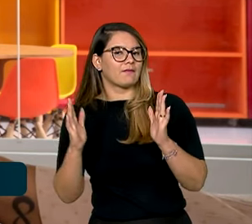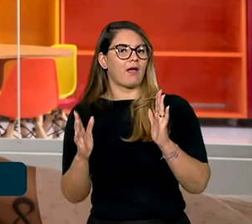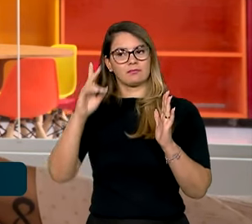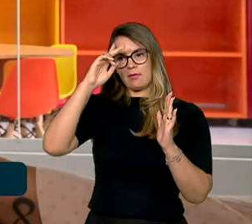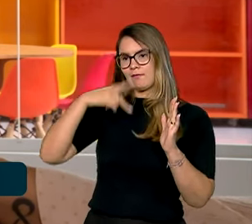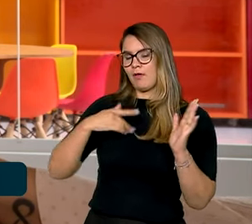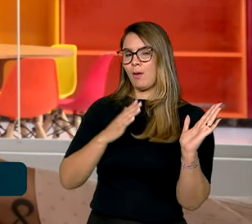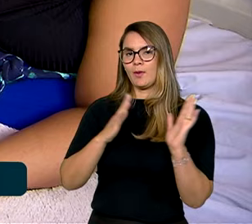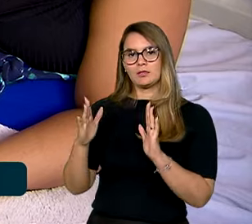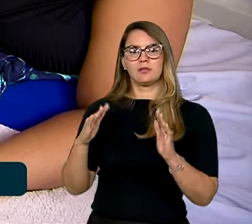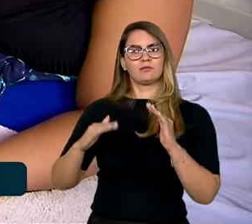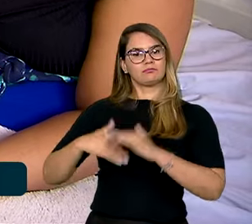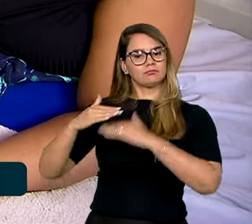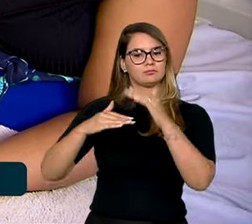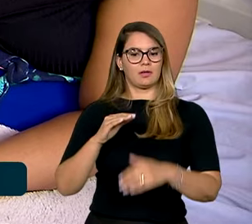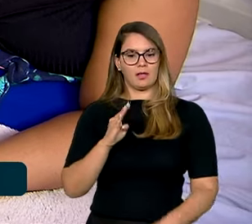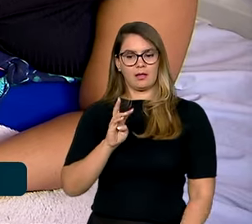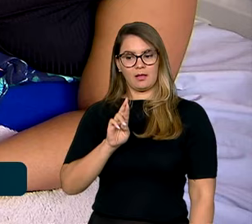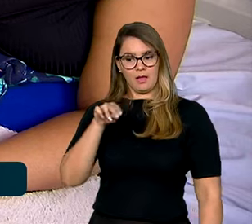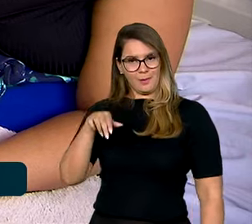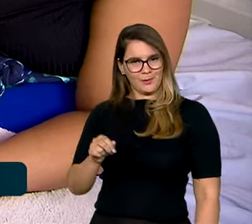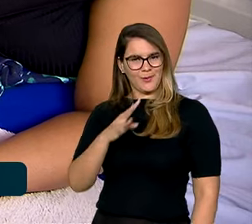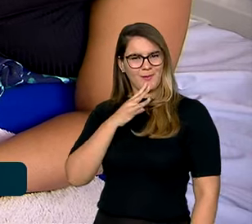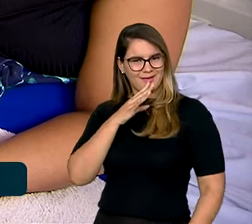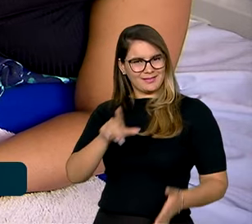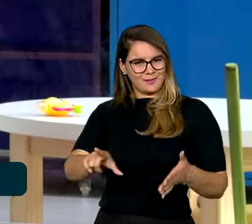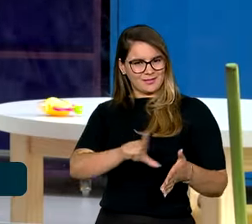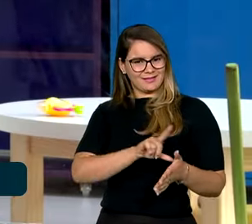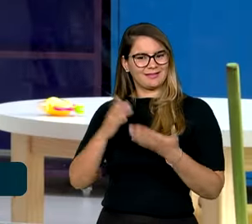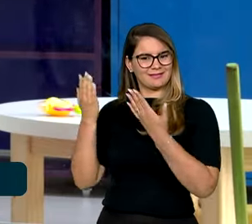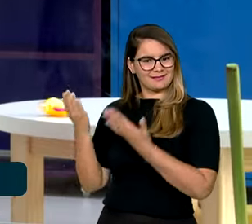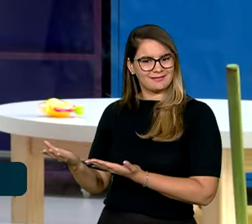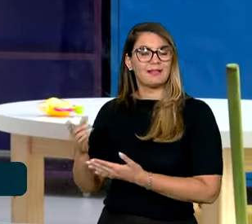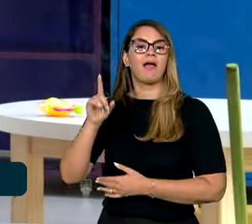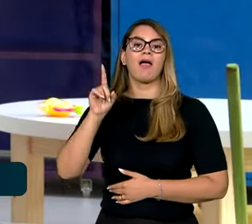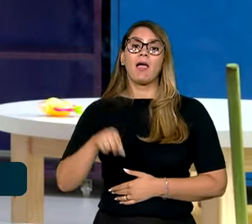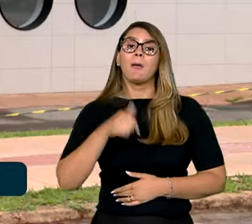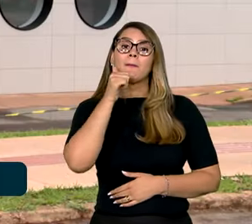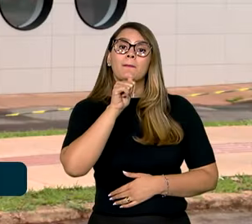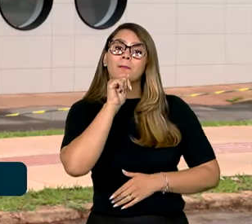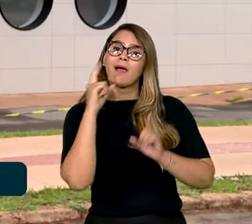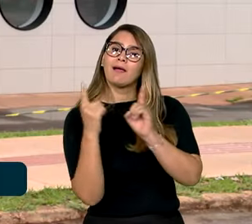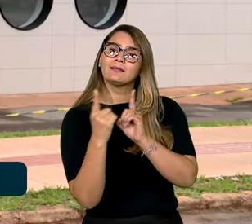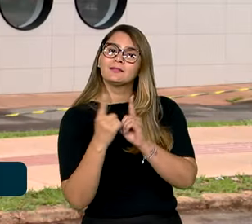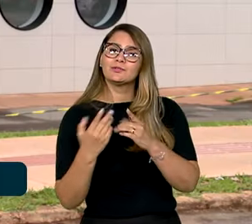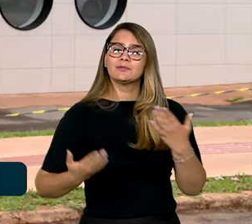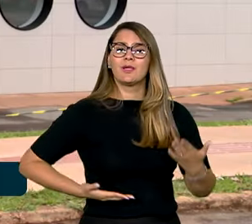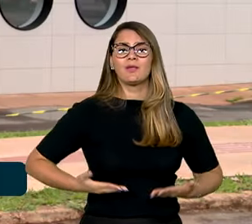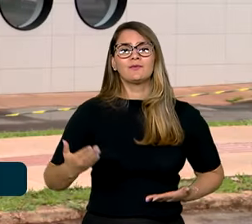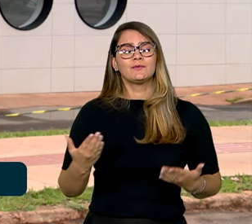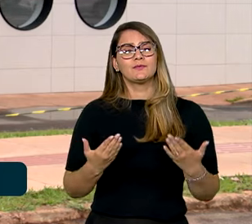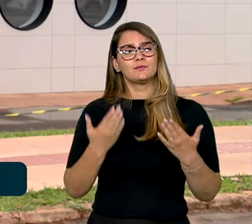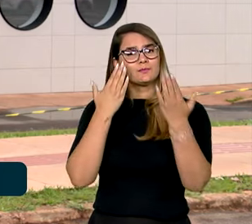com esse processo de construção. A Bruna, que conhecemos no início da reportagem, é uma das mães atendidas pelo Serviço